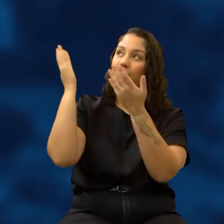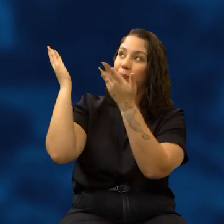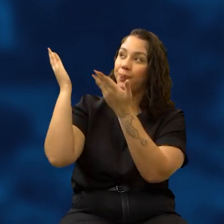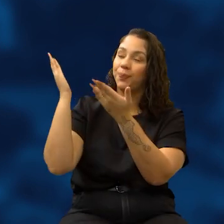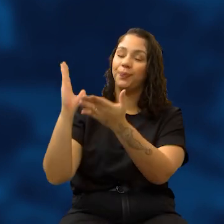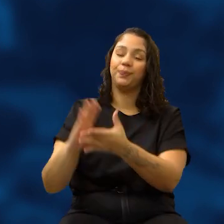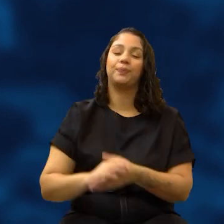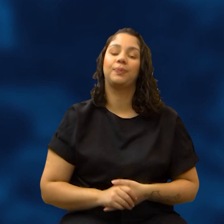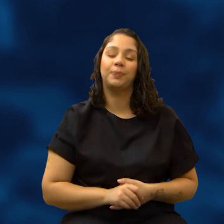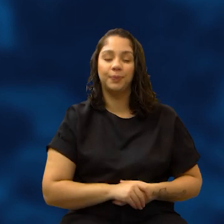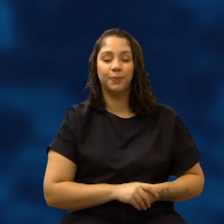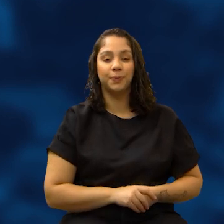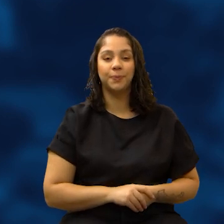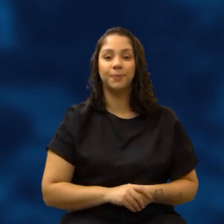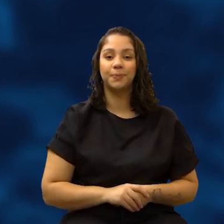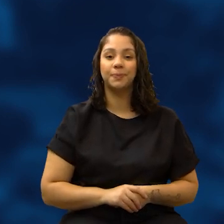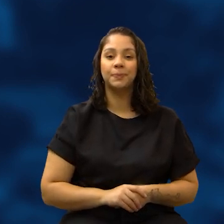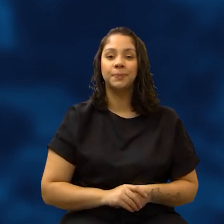o